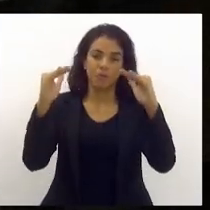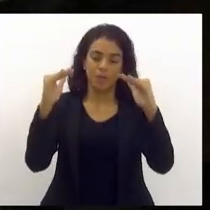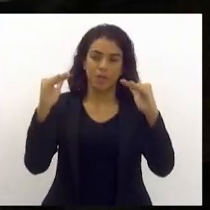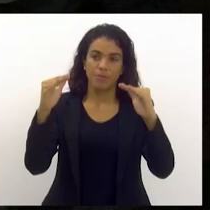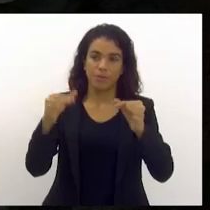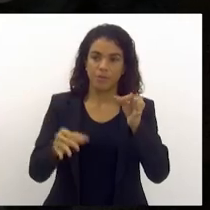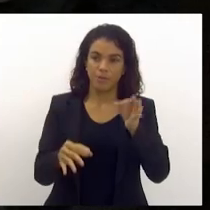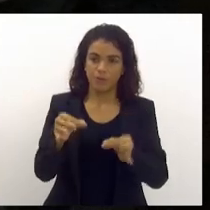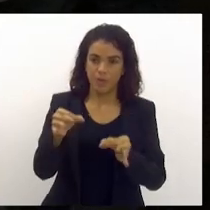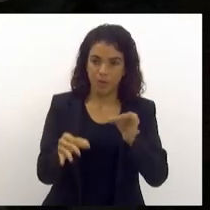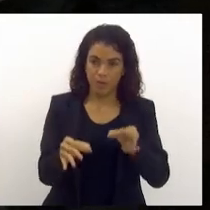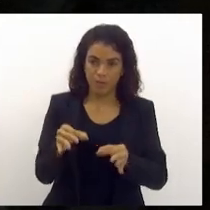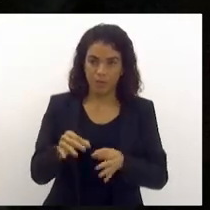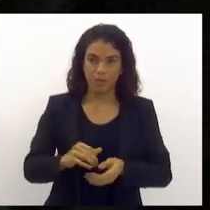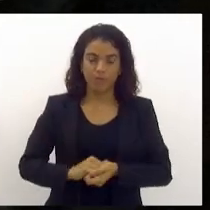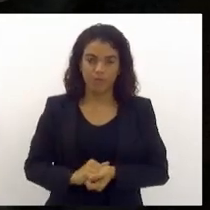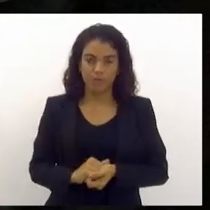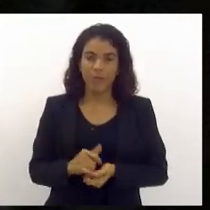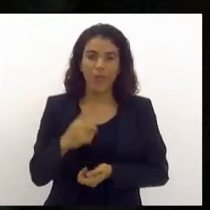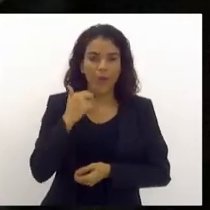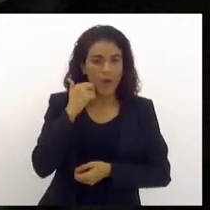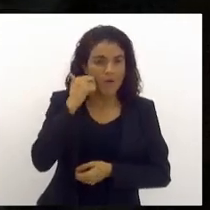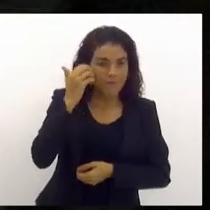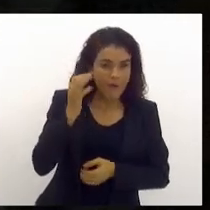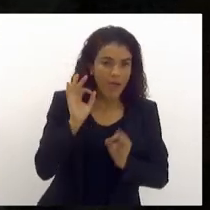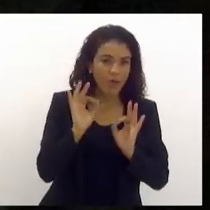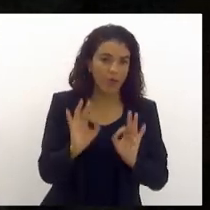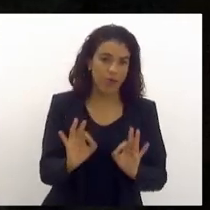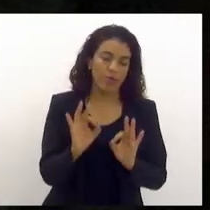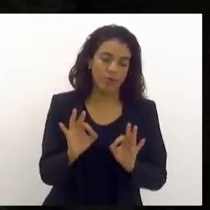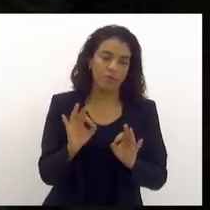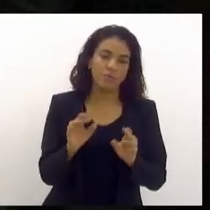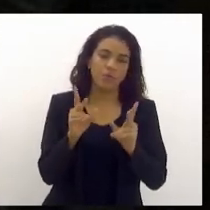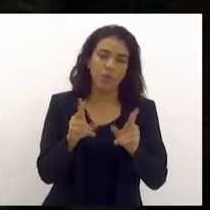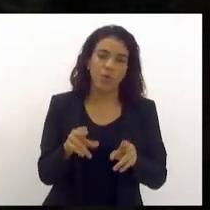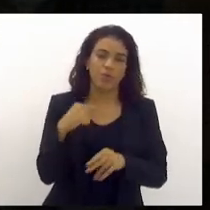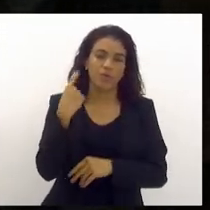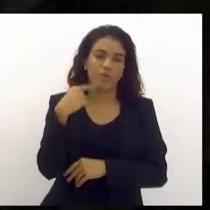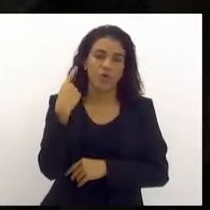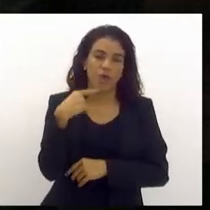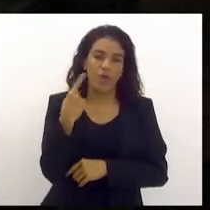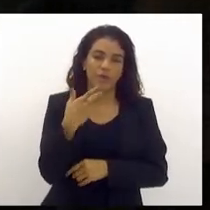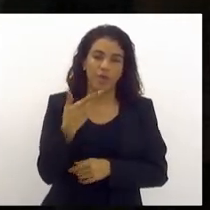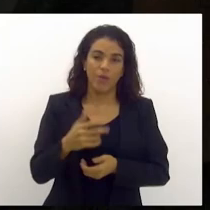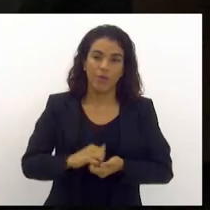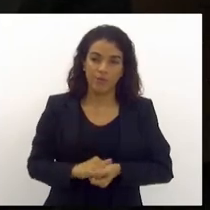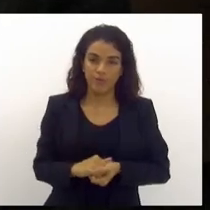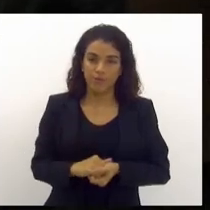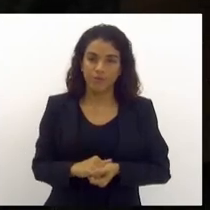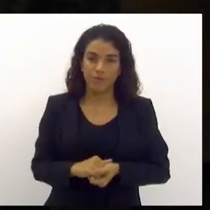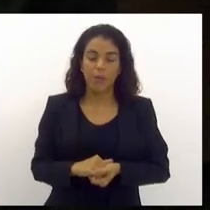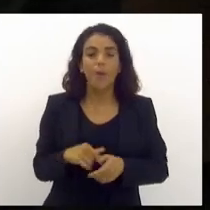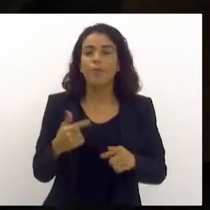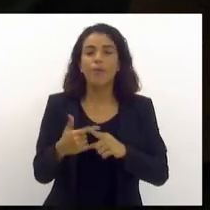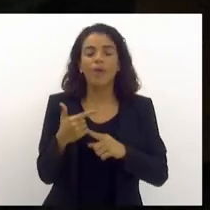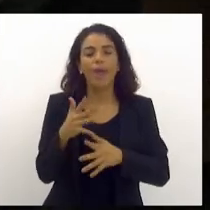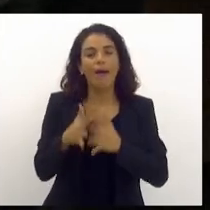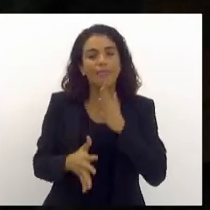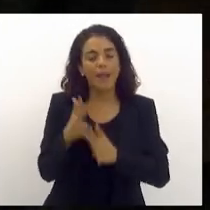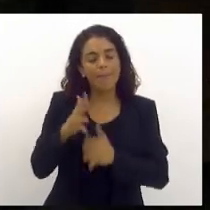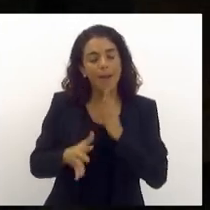Márcio, da DPF 635, que é uma vergonha, como também o nosso deputado colocou, Dionísio Lins, porque impede a melhor polícia do mundo